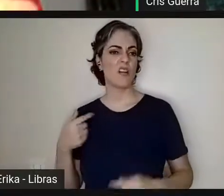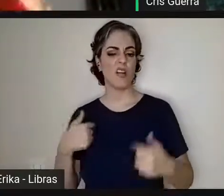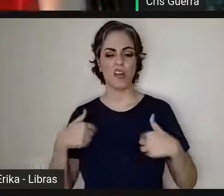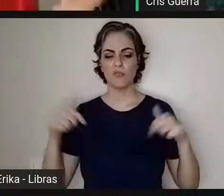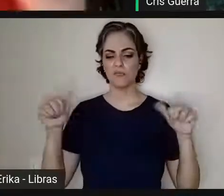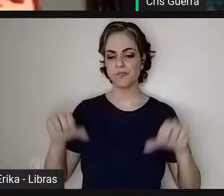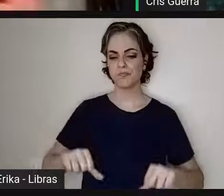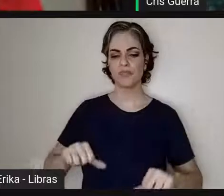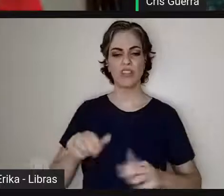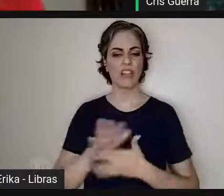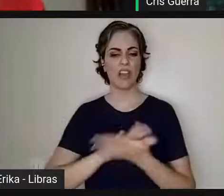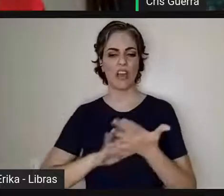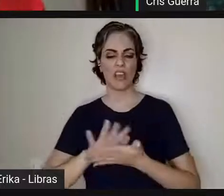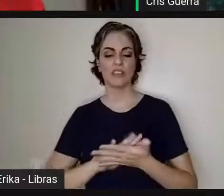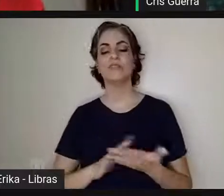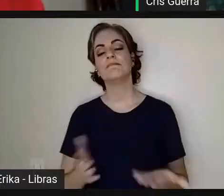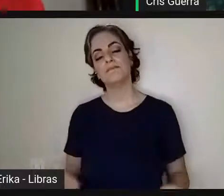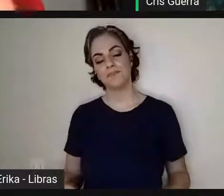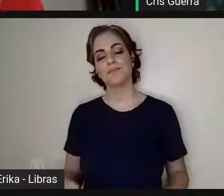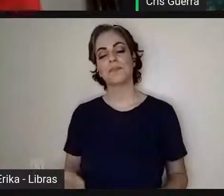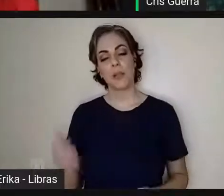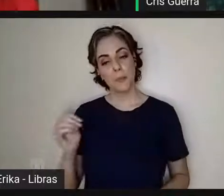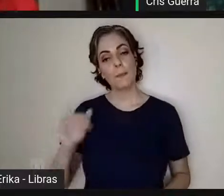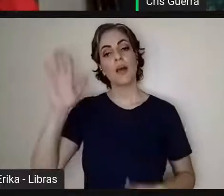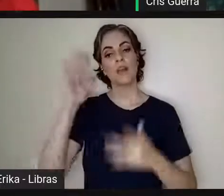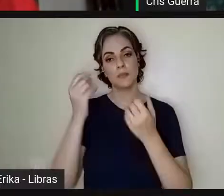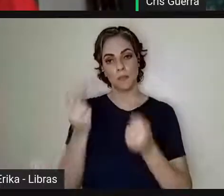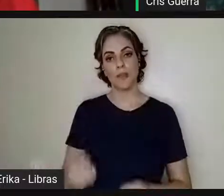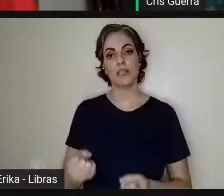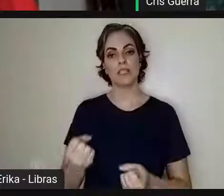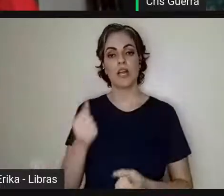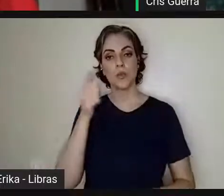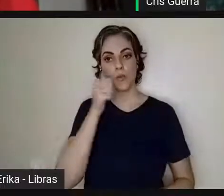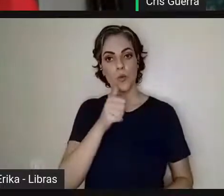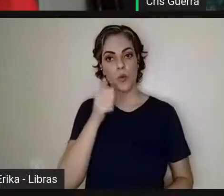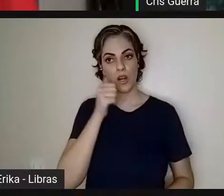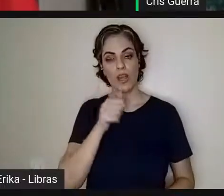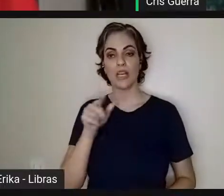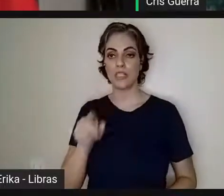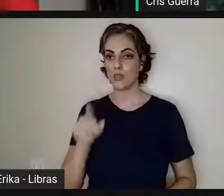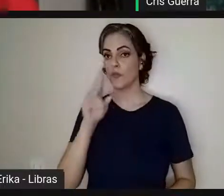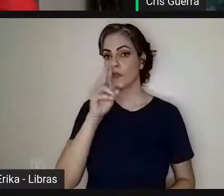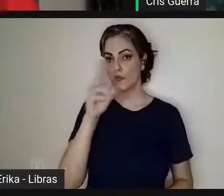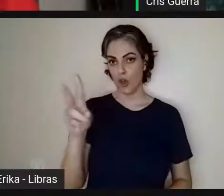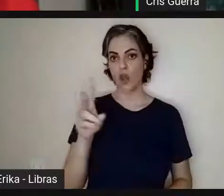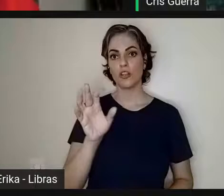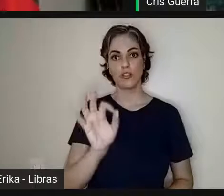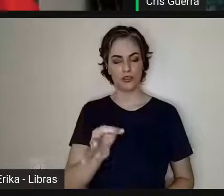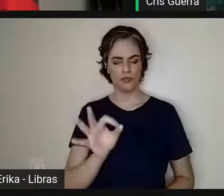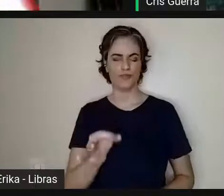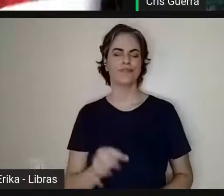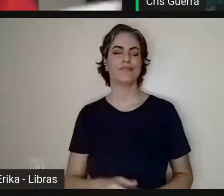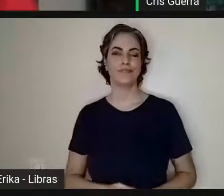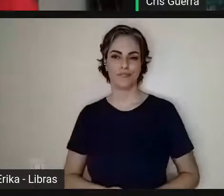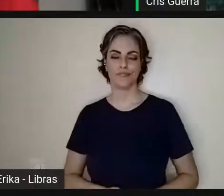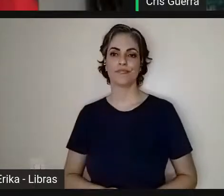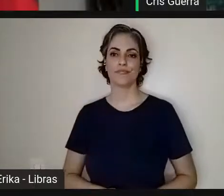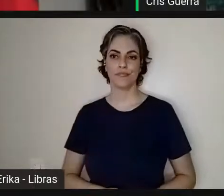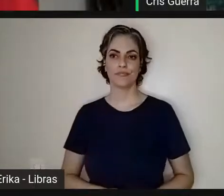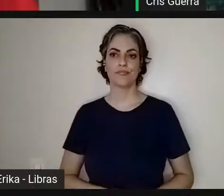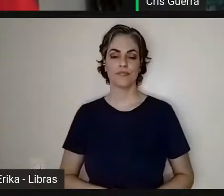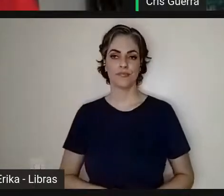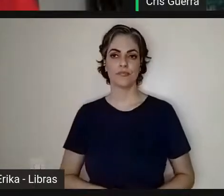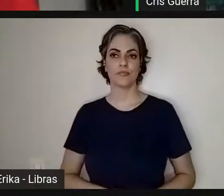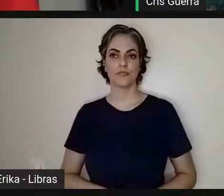faço nada. E em relação à mulher, eu acho que isso vem muito forte, né? E você traz uma coisa